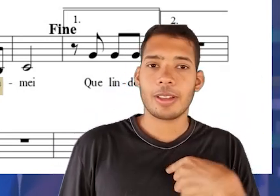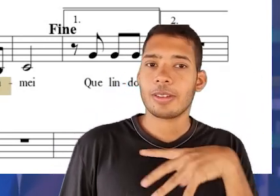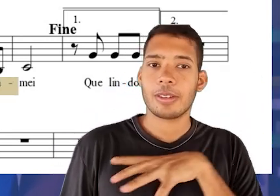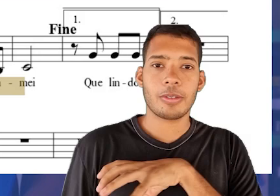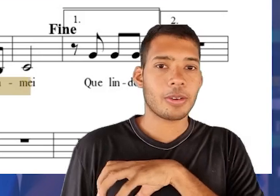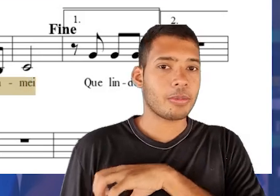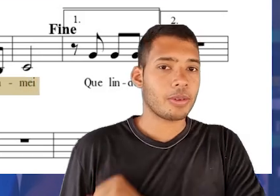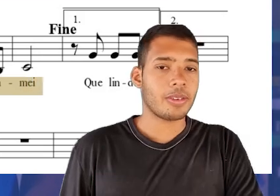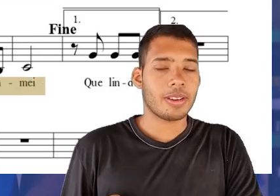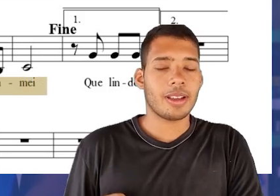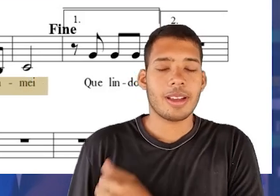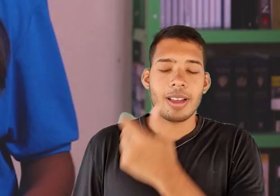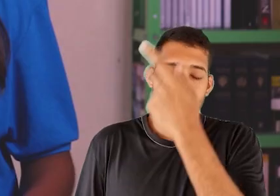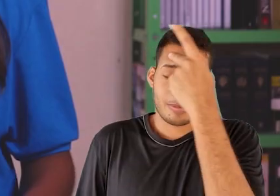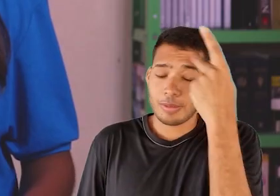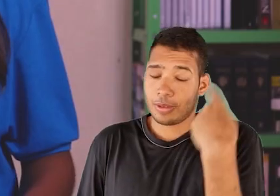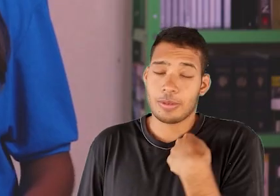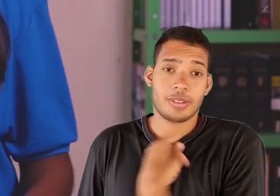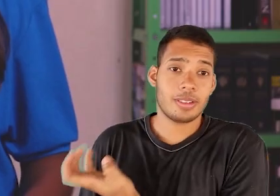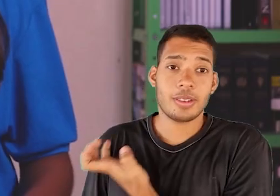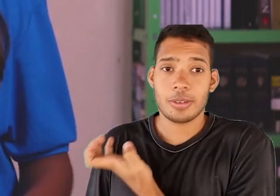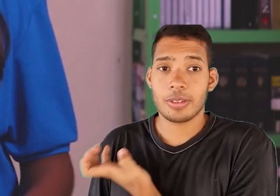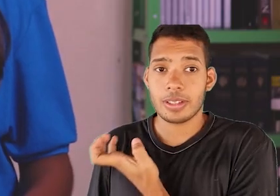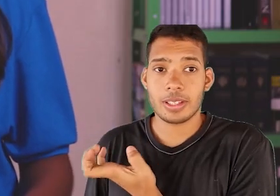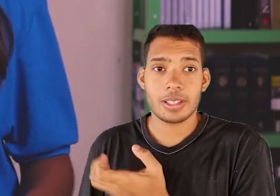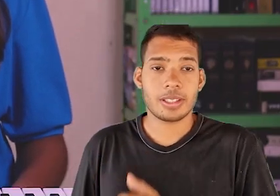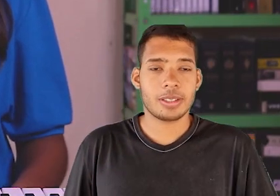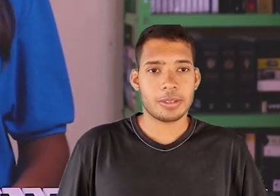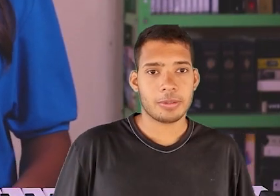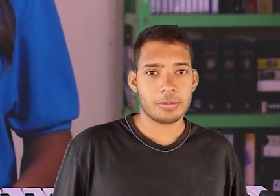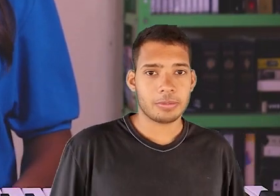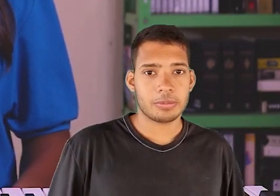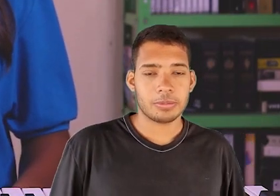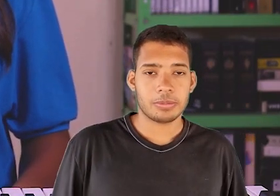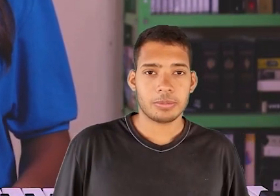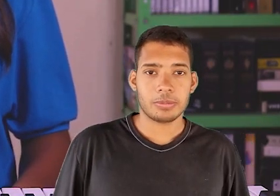eu não amava quem amei. Afinação.